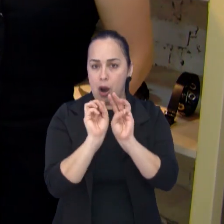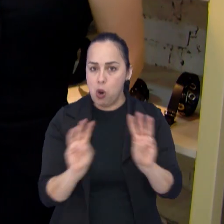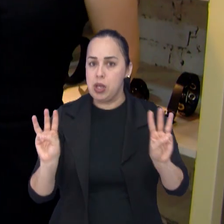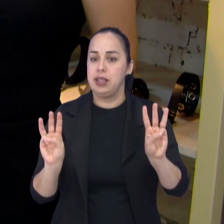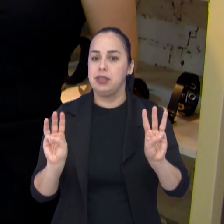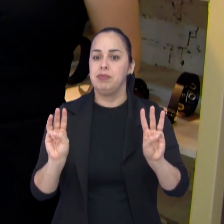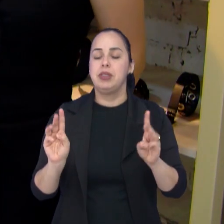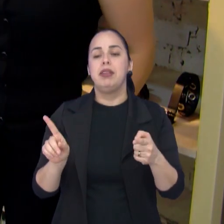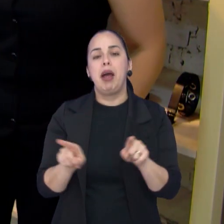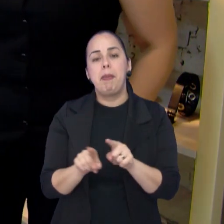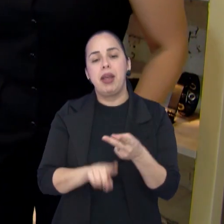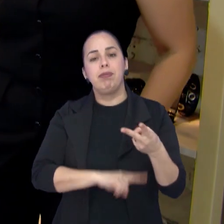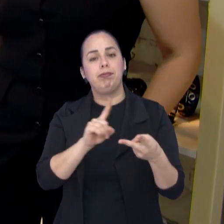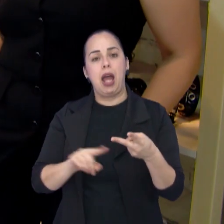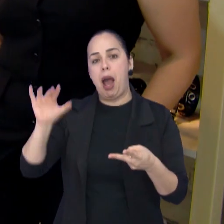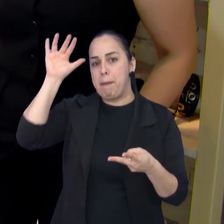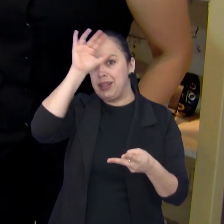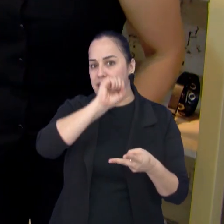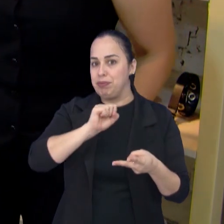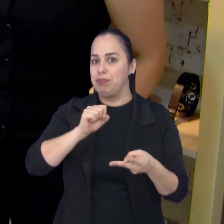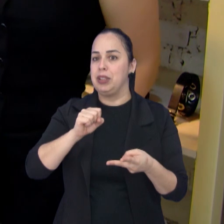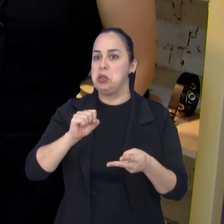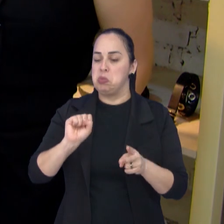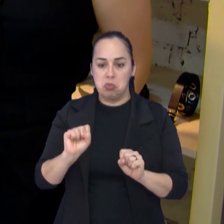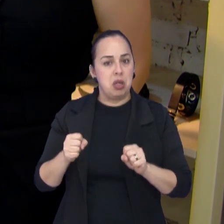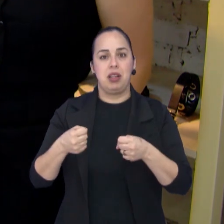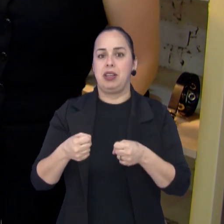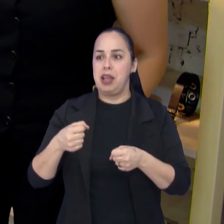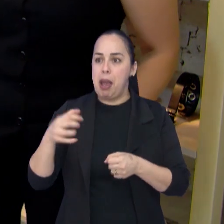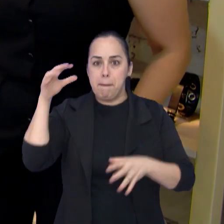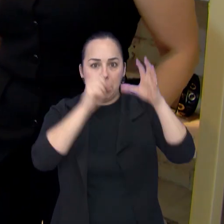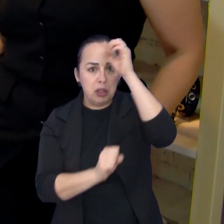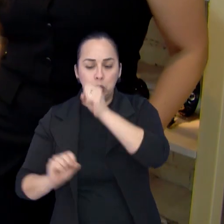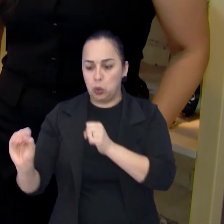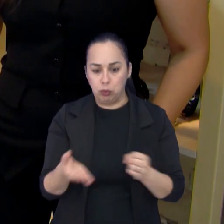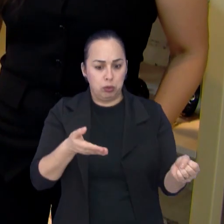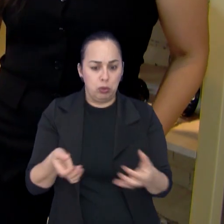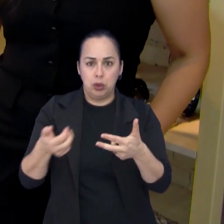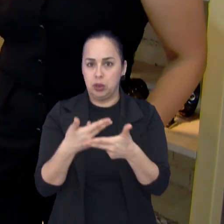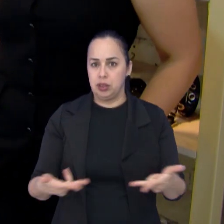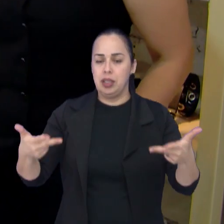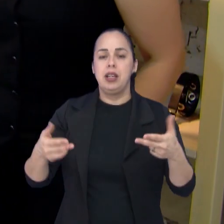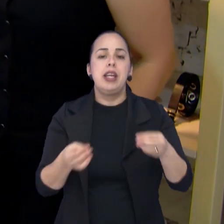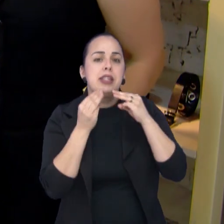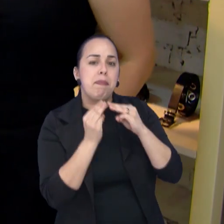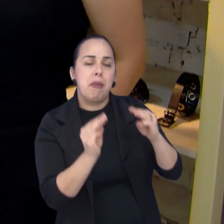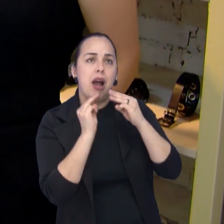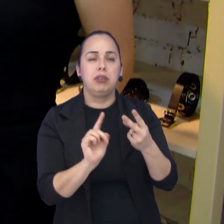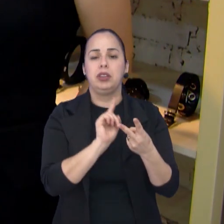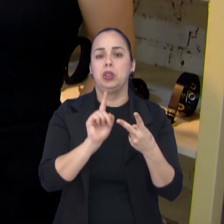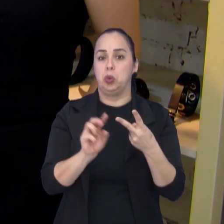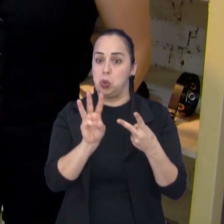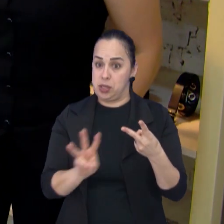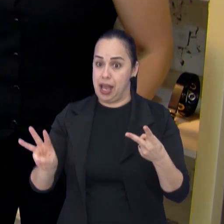aprender novos desafios mesmo, correr atrás para aprender outras coisas, né? Com marketing, no